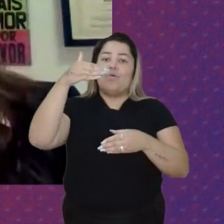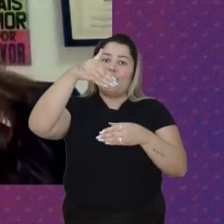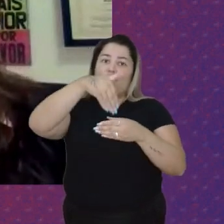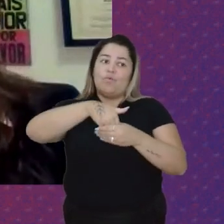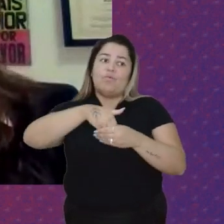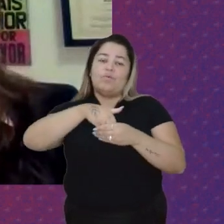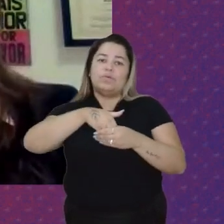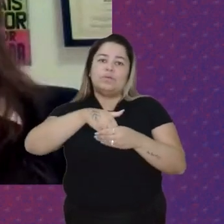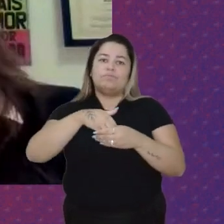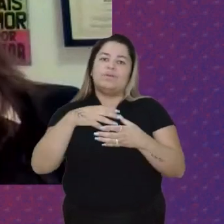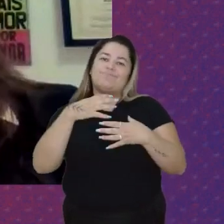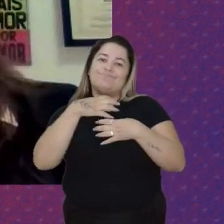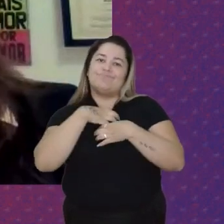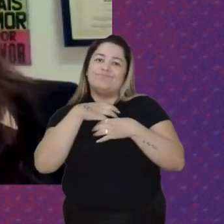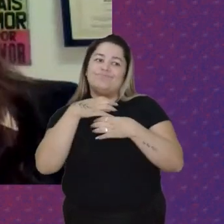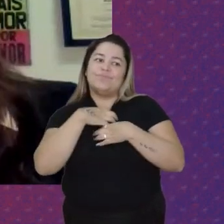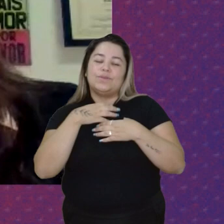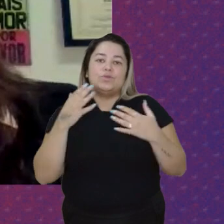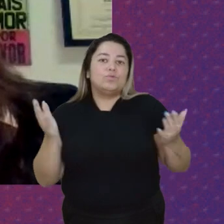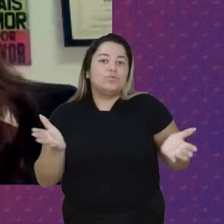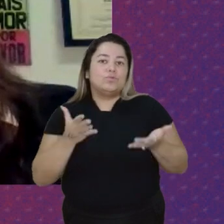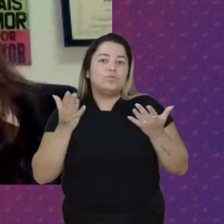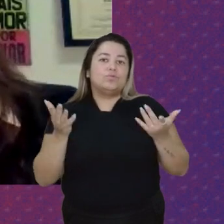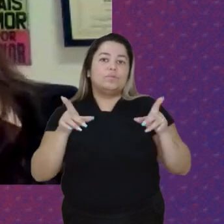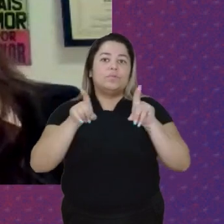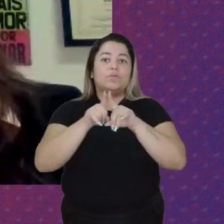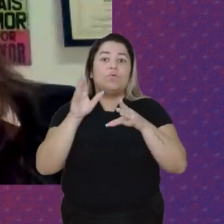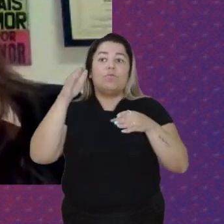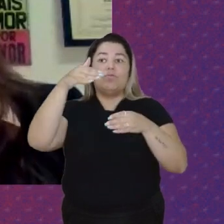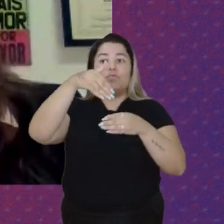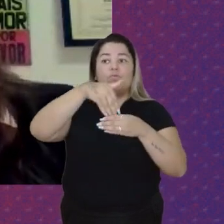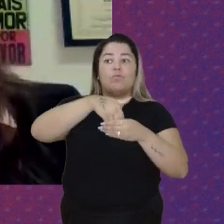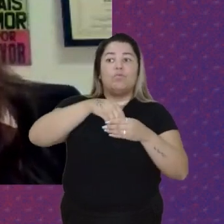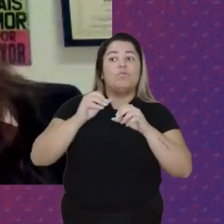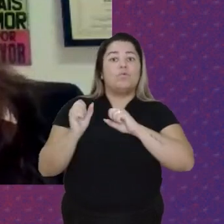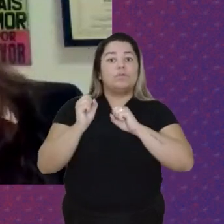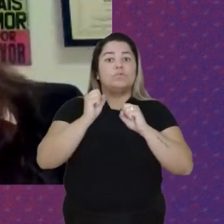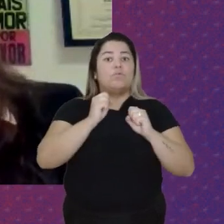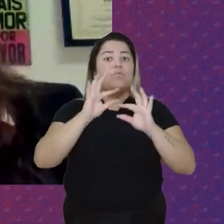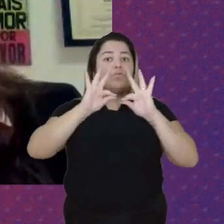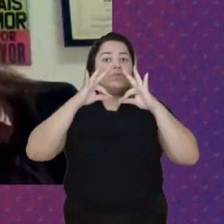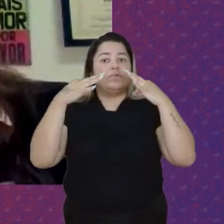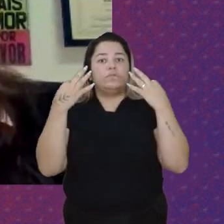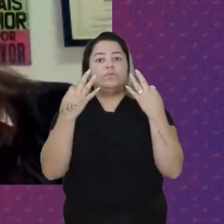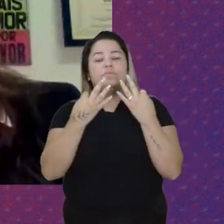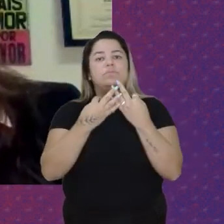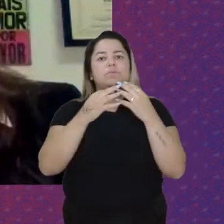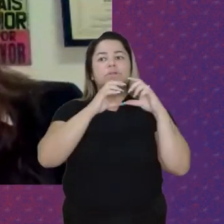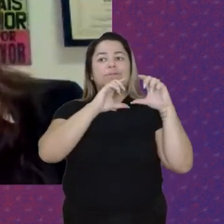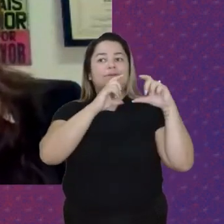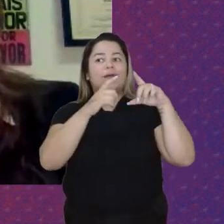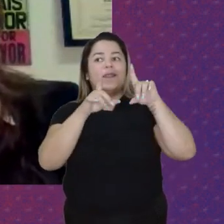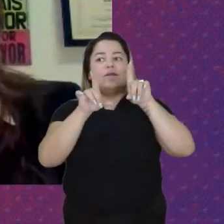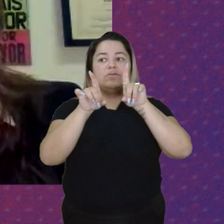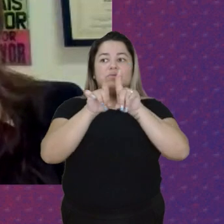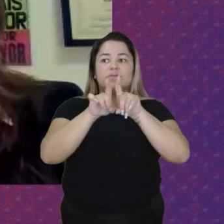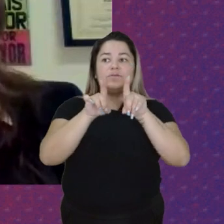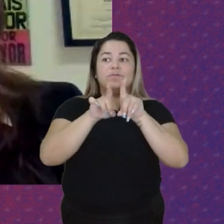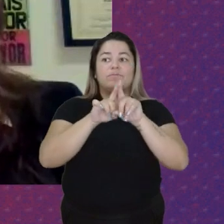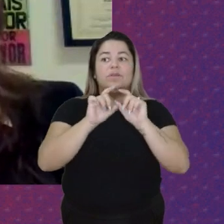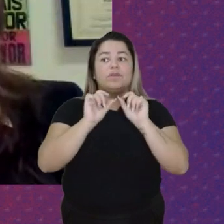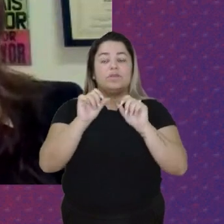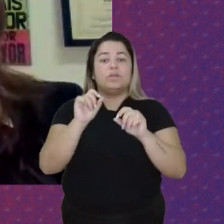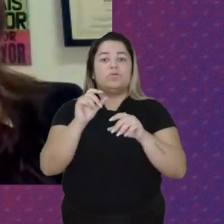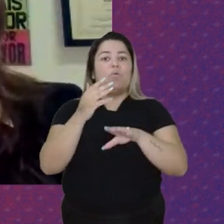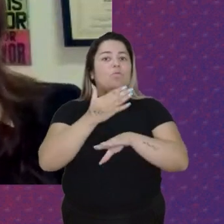facultativo, elas não se sentiam estimuladas a irem às urnas, até mesmo por pressões familiares e pelas tradições ali,